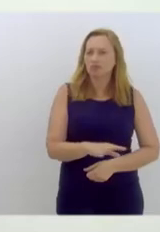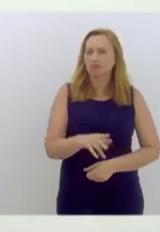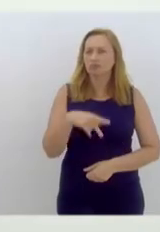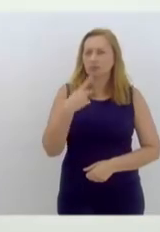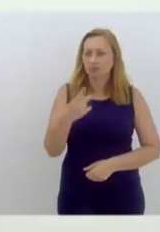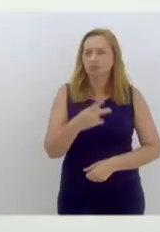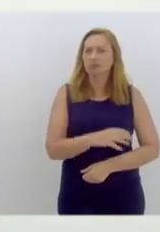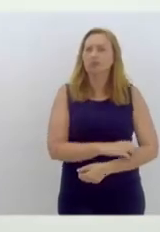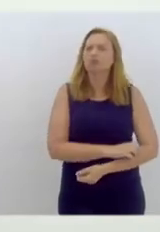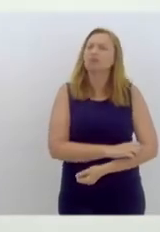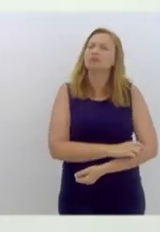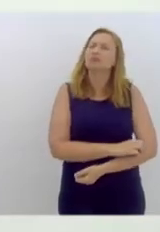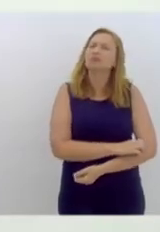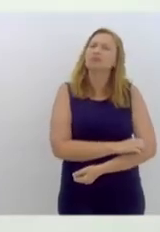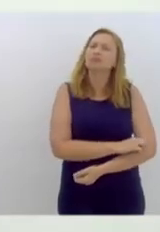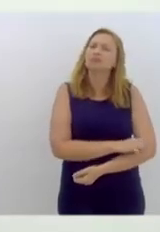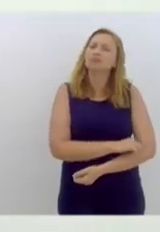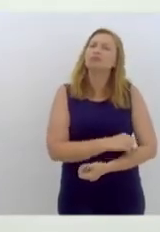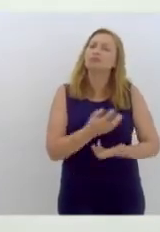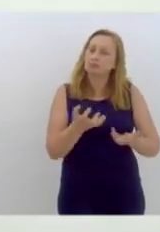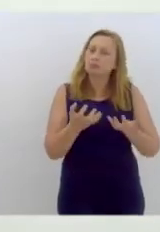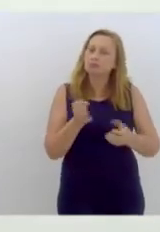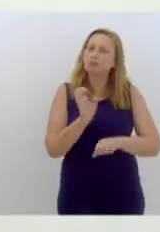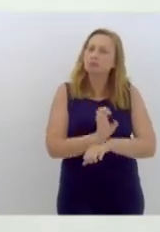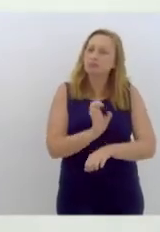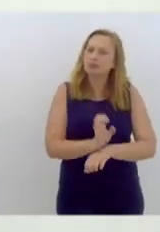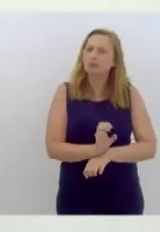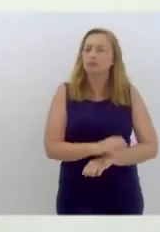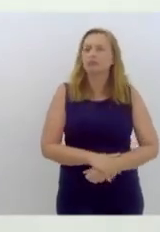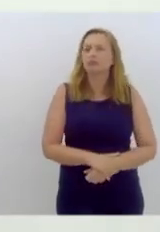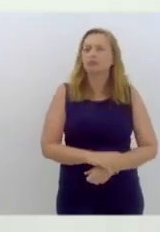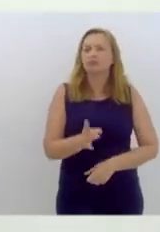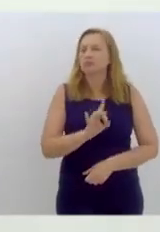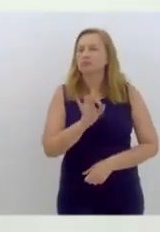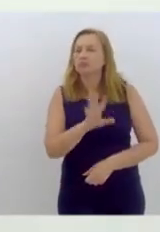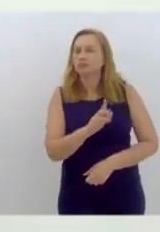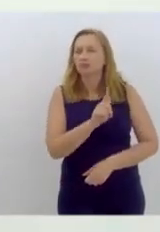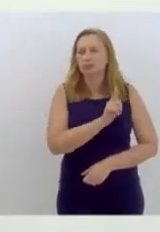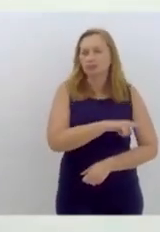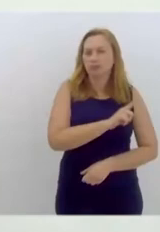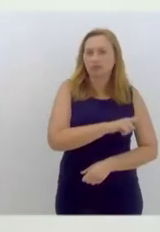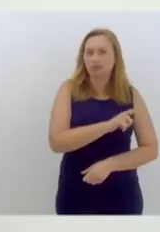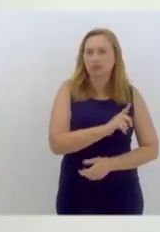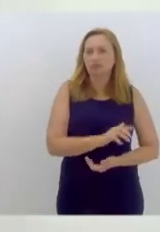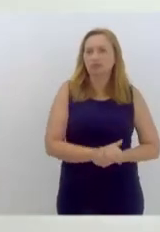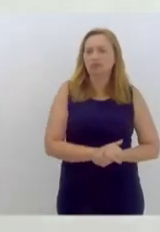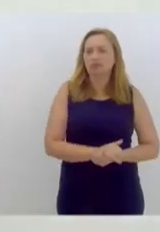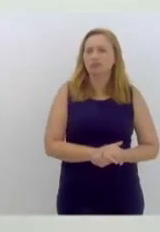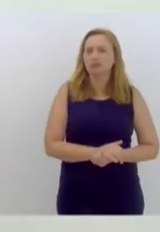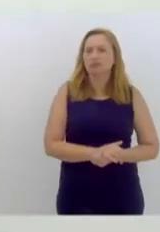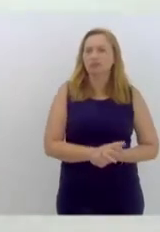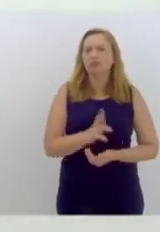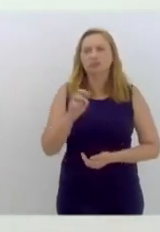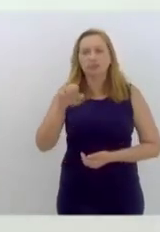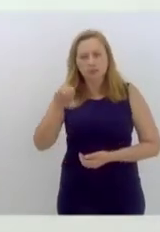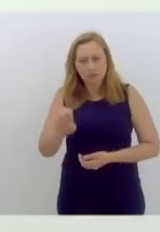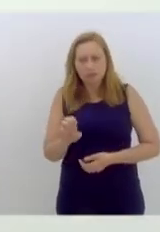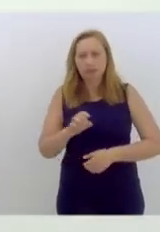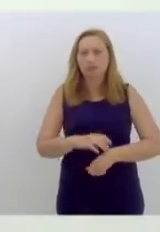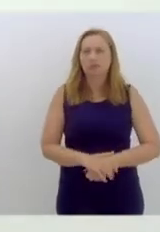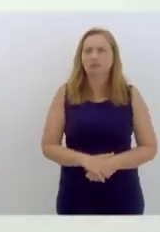pontuação de que a gente quer que o Estado não seja só um gestor de rede. A gente quer um Estado que